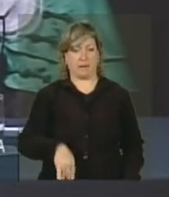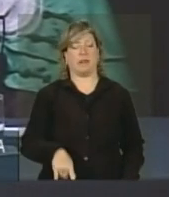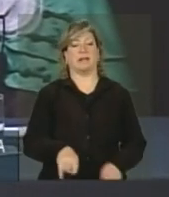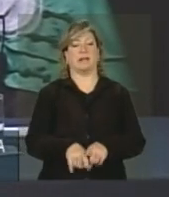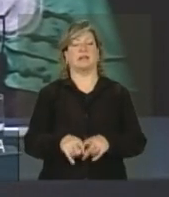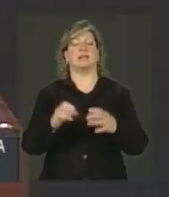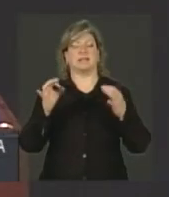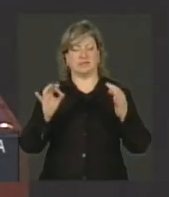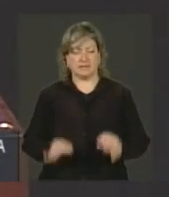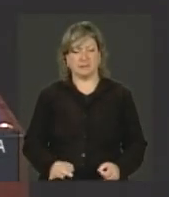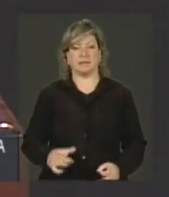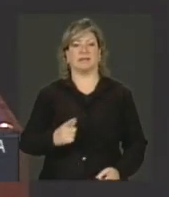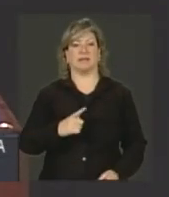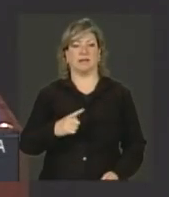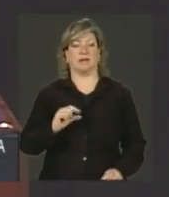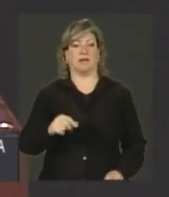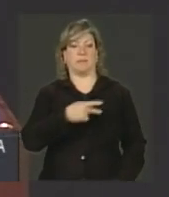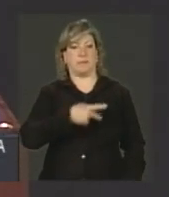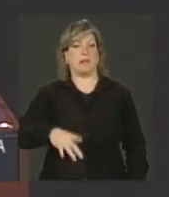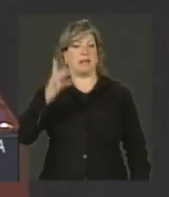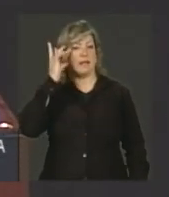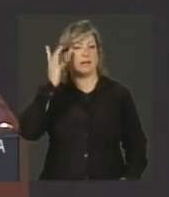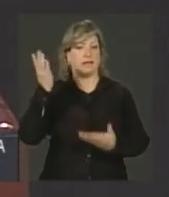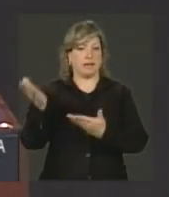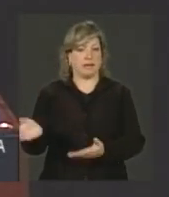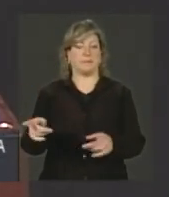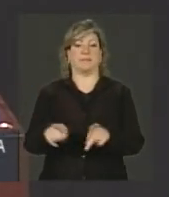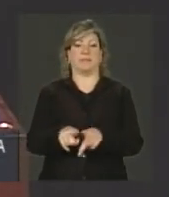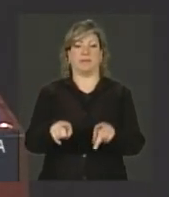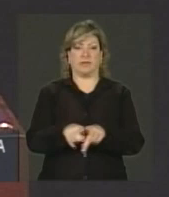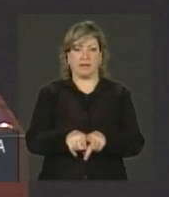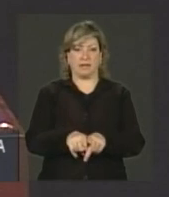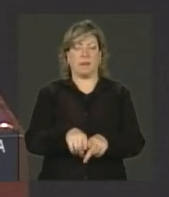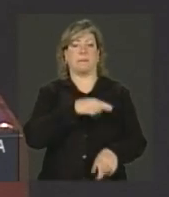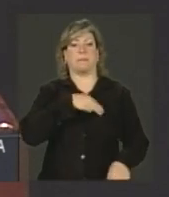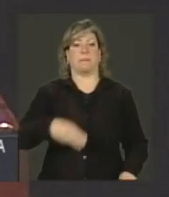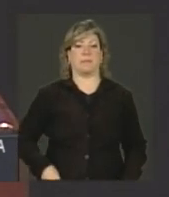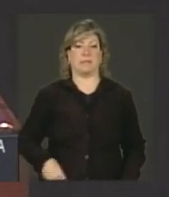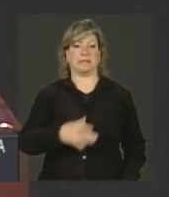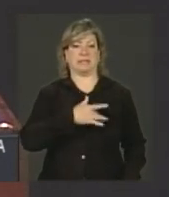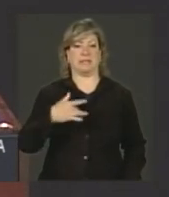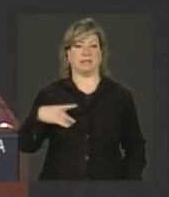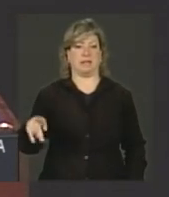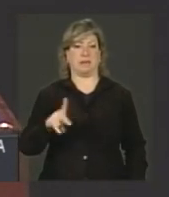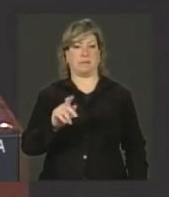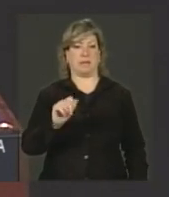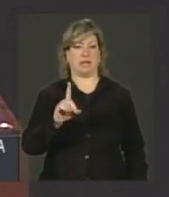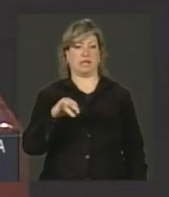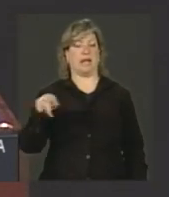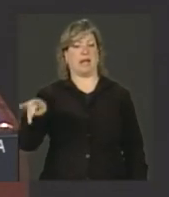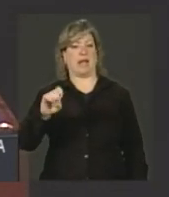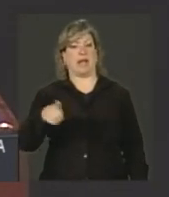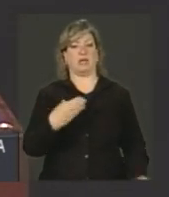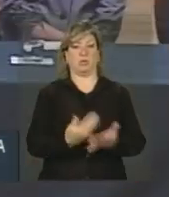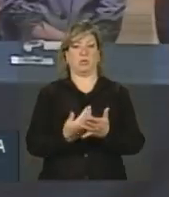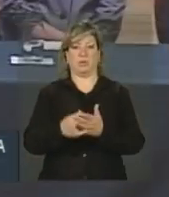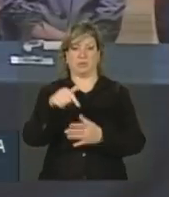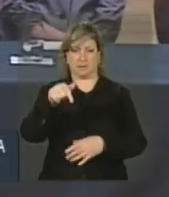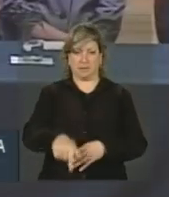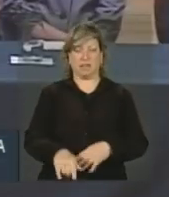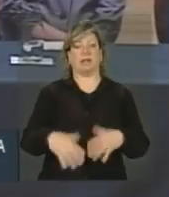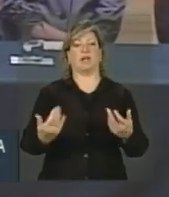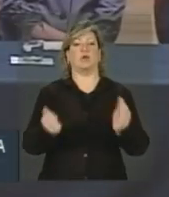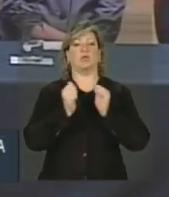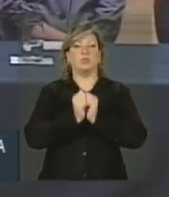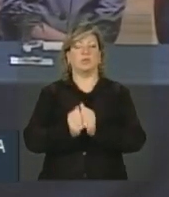tenho certeza que a presidente Dilma Rousseff e o ministro Padilha, ex-aluno dessa escola, também estarão ao seu